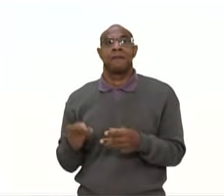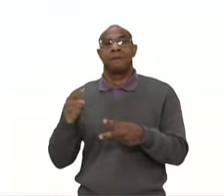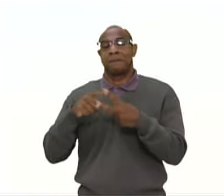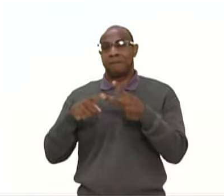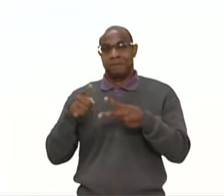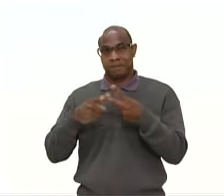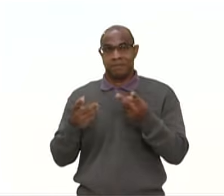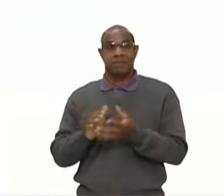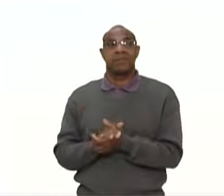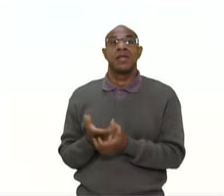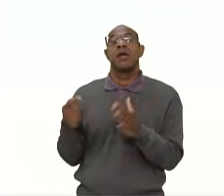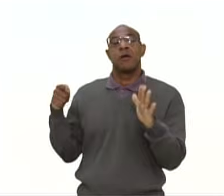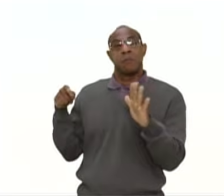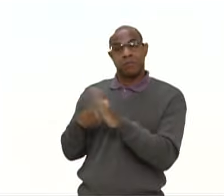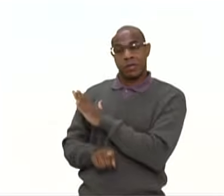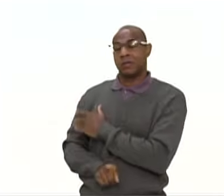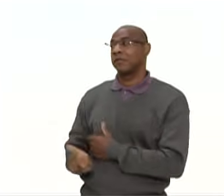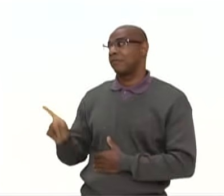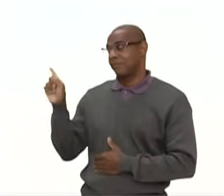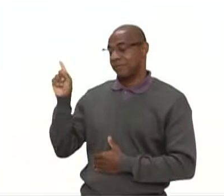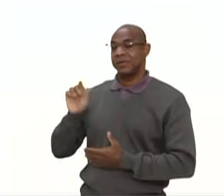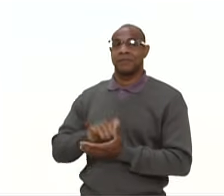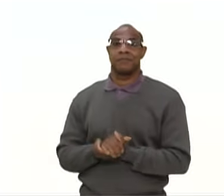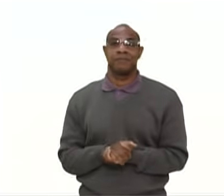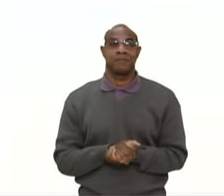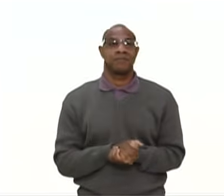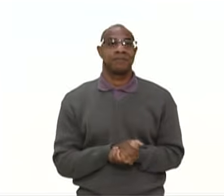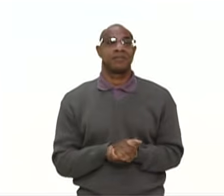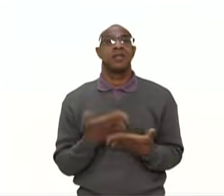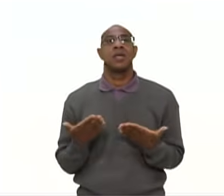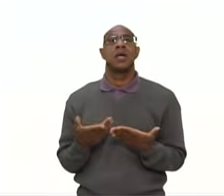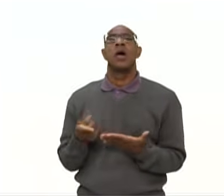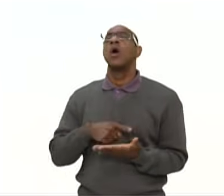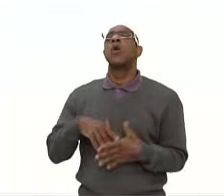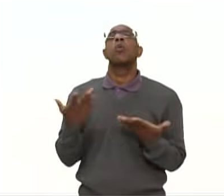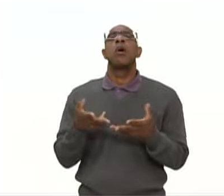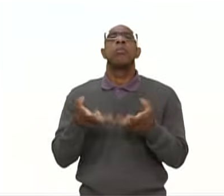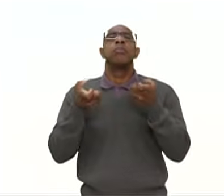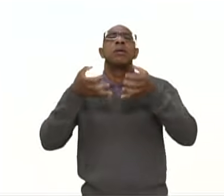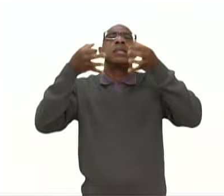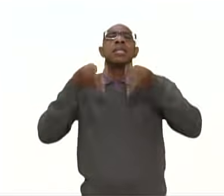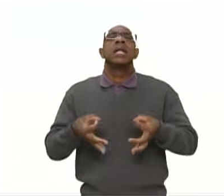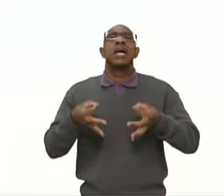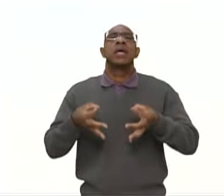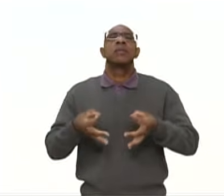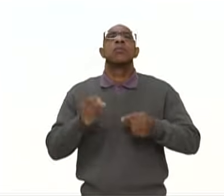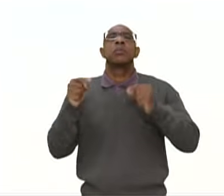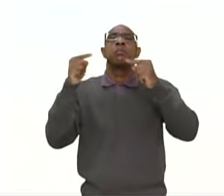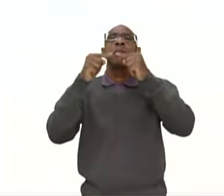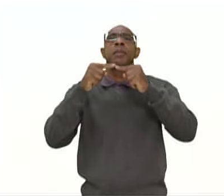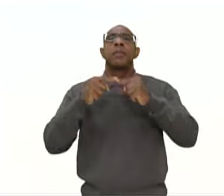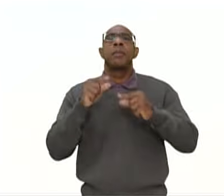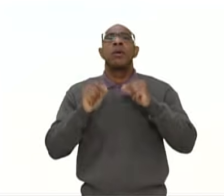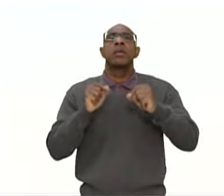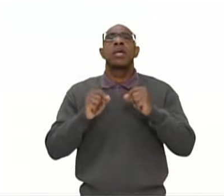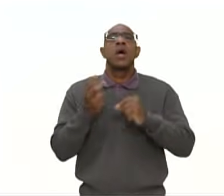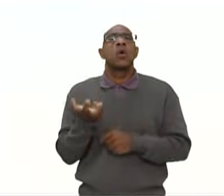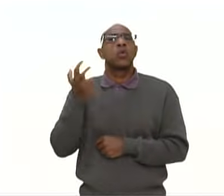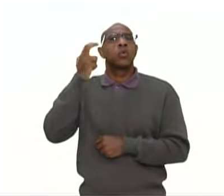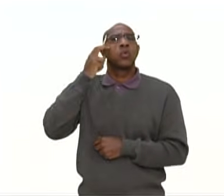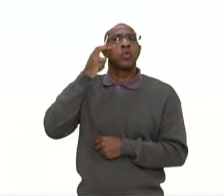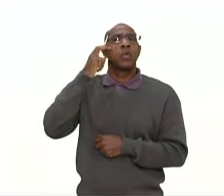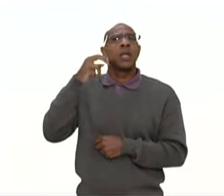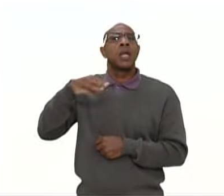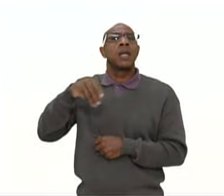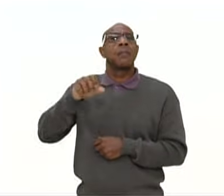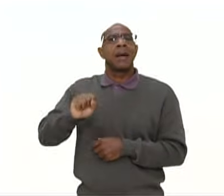de massa. E vamos de quiz sobre isso. Qual afirmativa corresponde corretamente à relação entre cultura de massa e